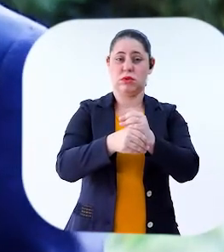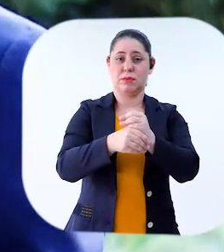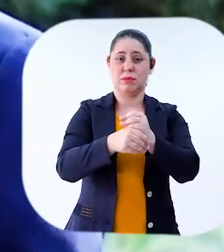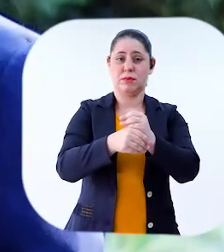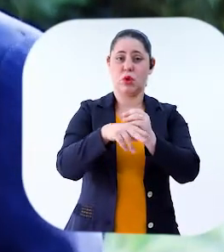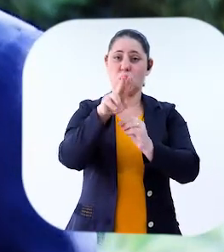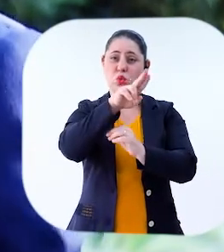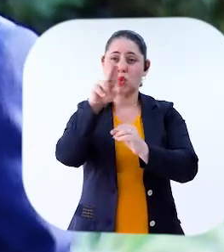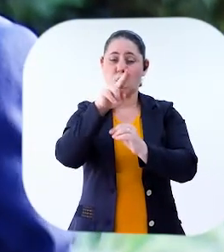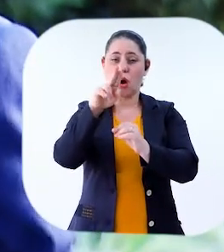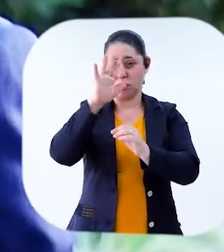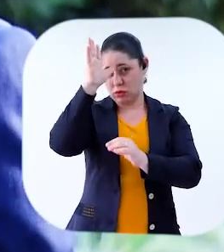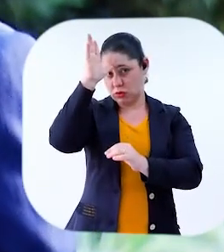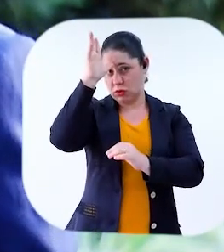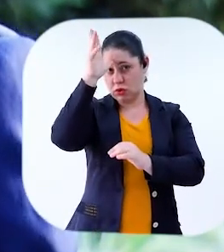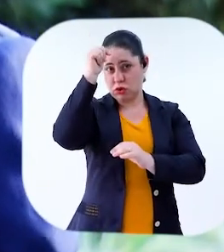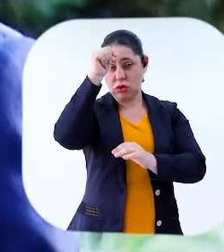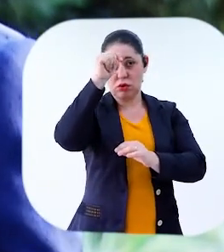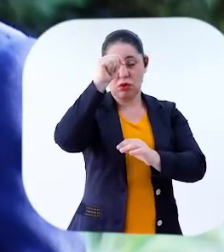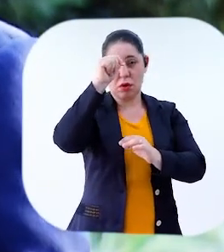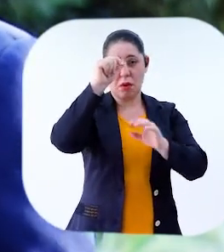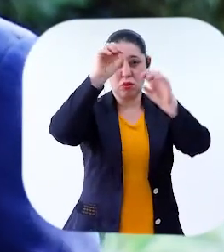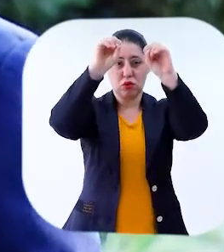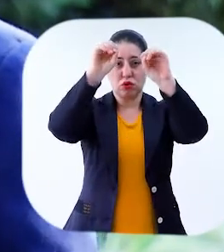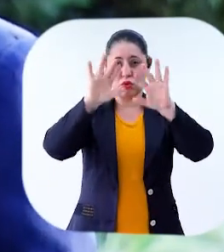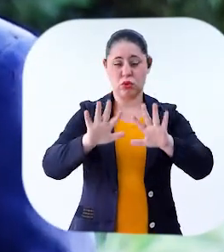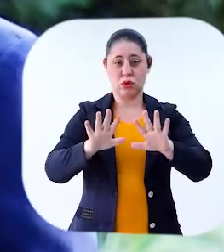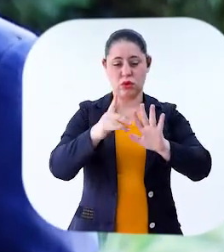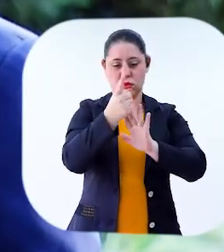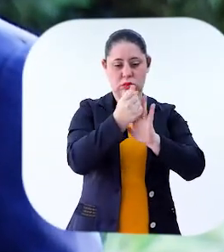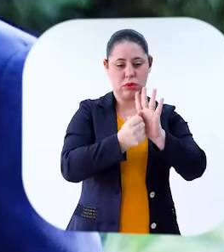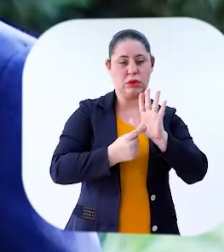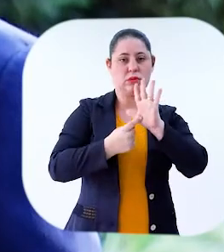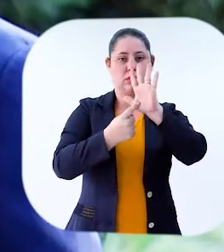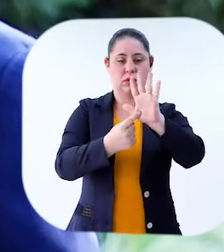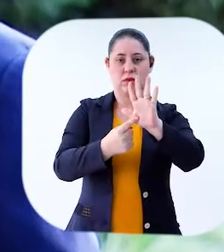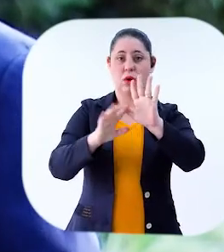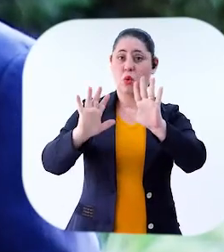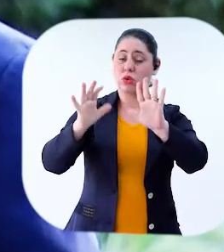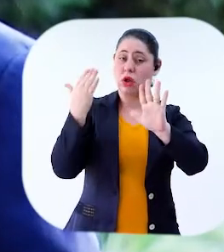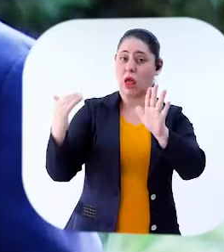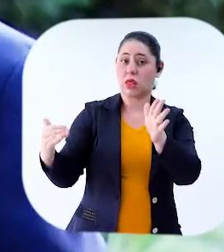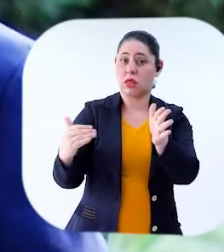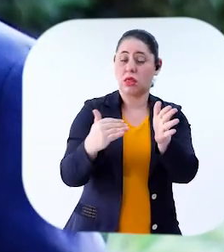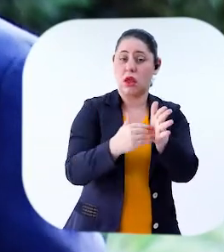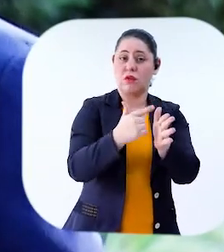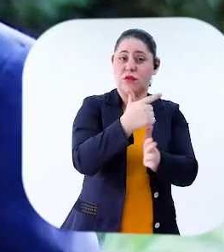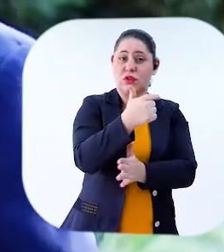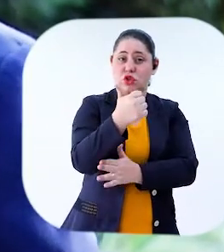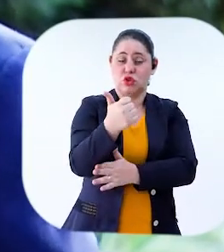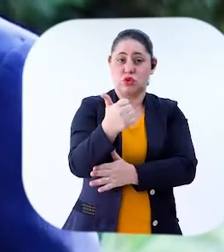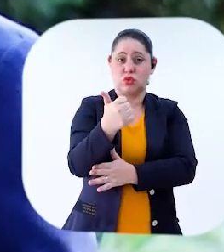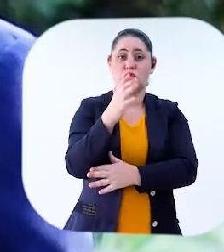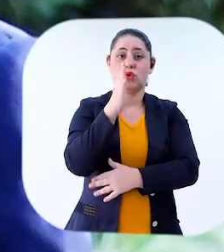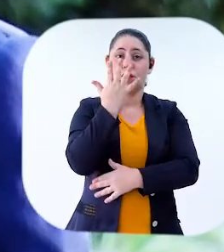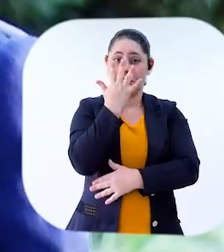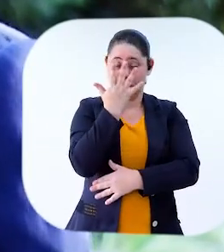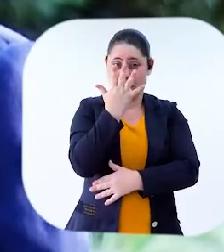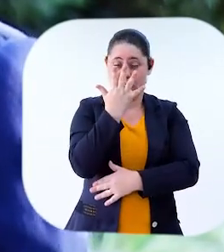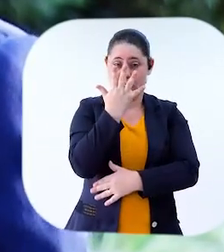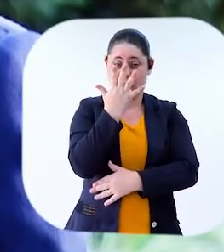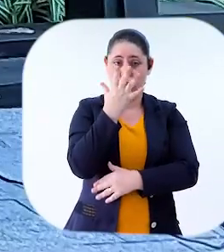a publicação das decisões tratando sobre as prestações de contas deverão ser realizadas até 21